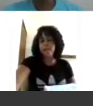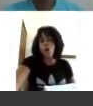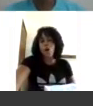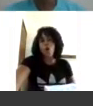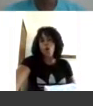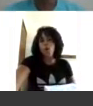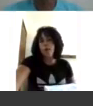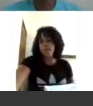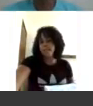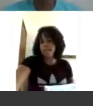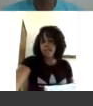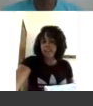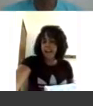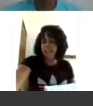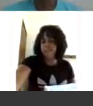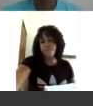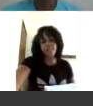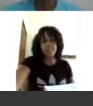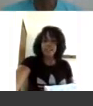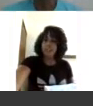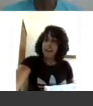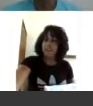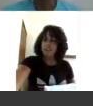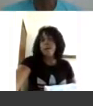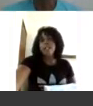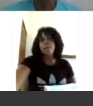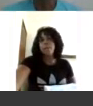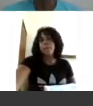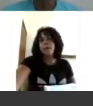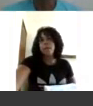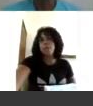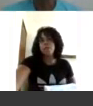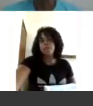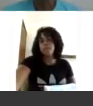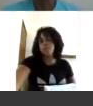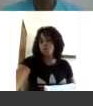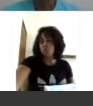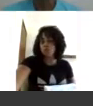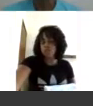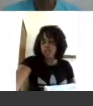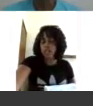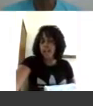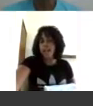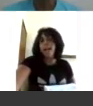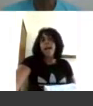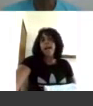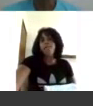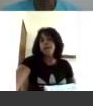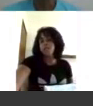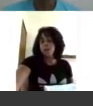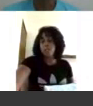duas áreas, como alimentação saudável, vida saudável. Também brincamos, fizemos um jogo de